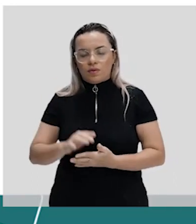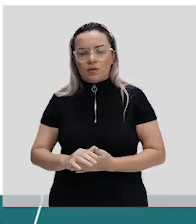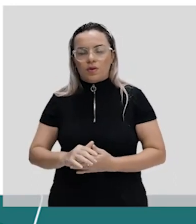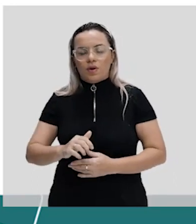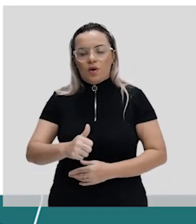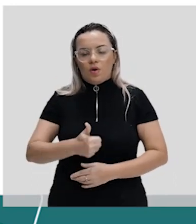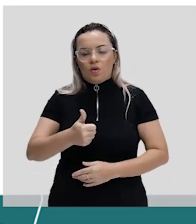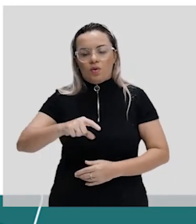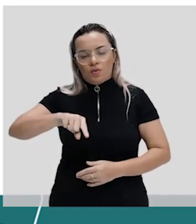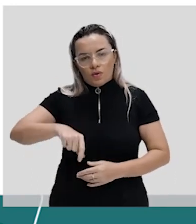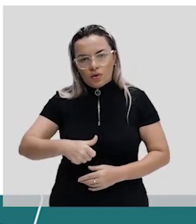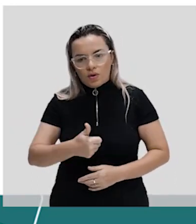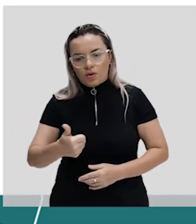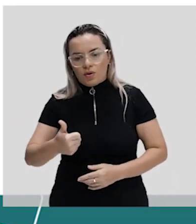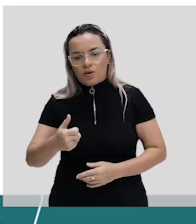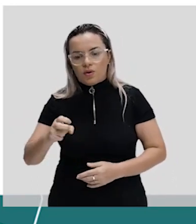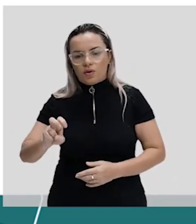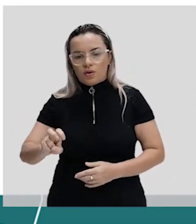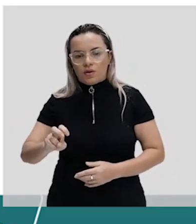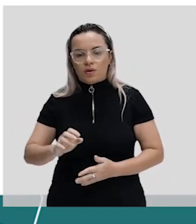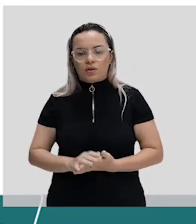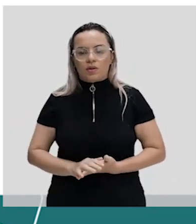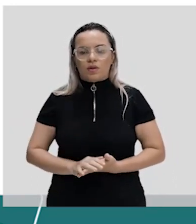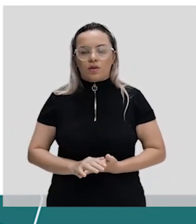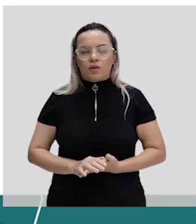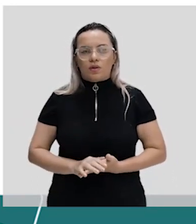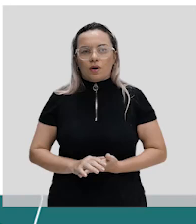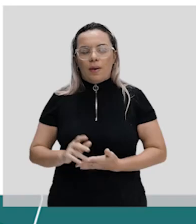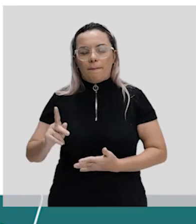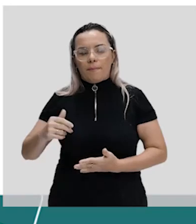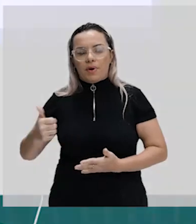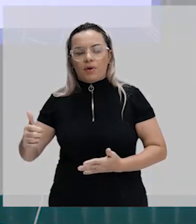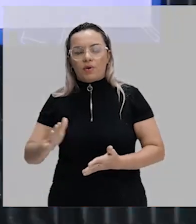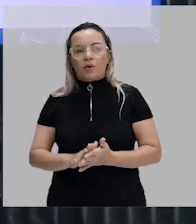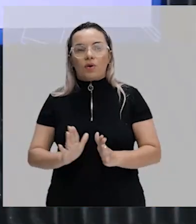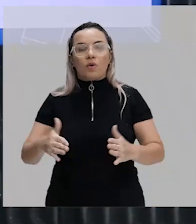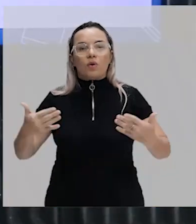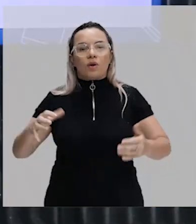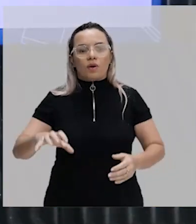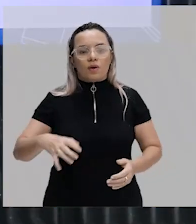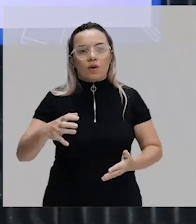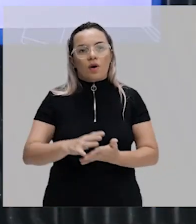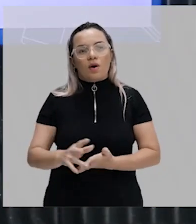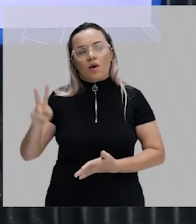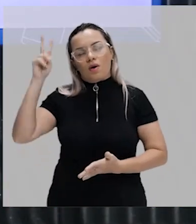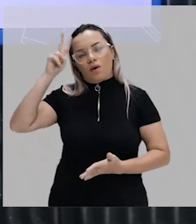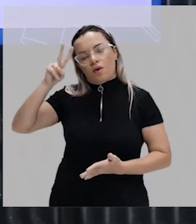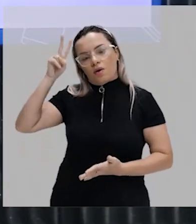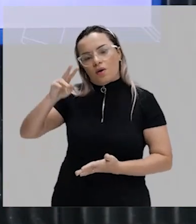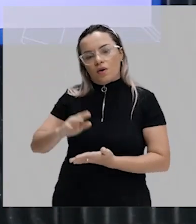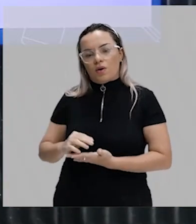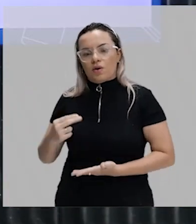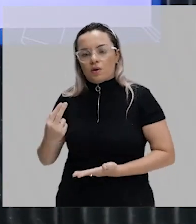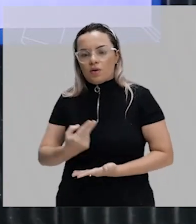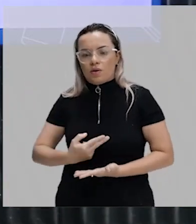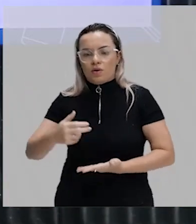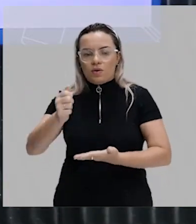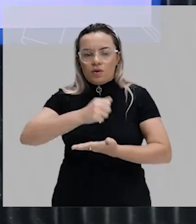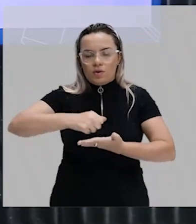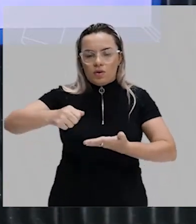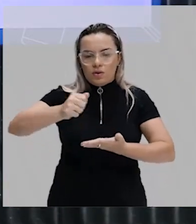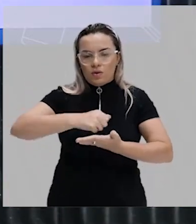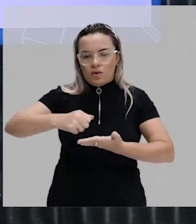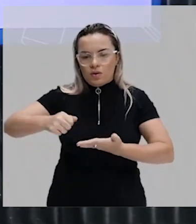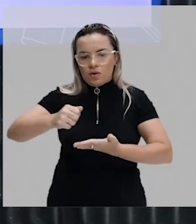1,15 P1, né, não? Então, o que aconteceu? Lembre mais uma vez que nós escrevemos uma expressão